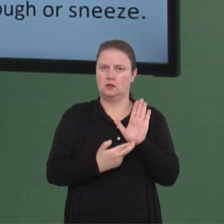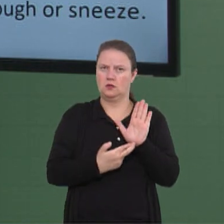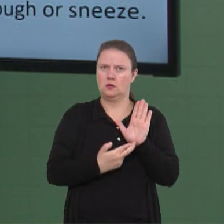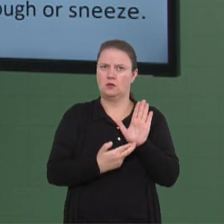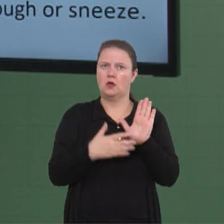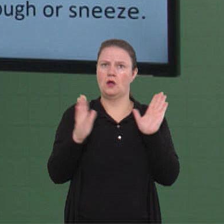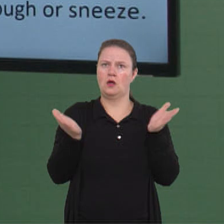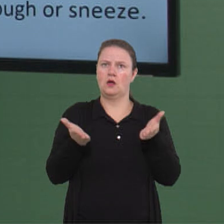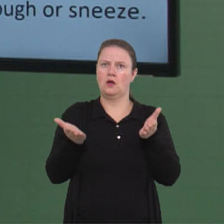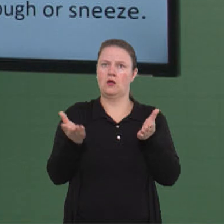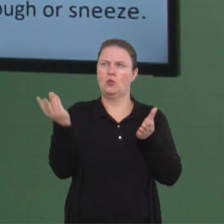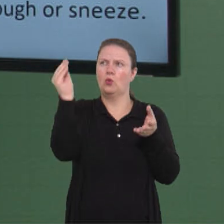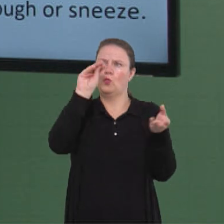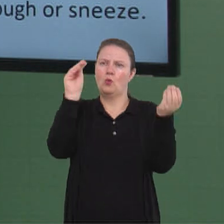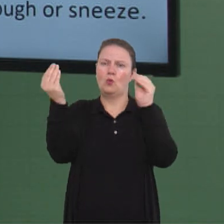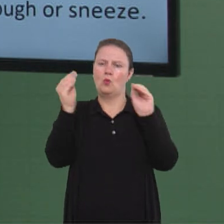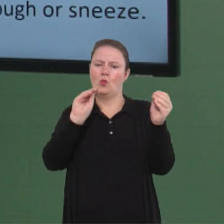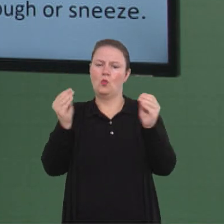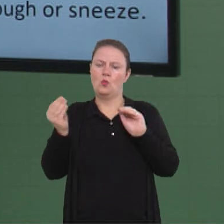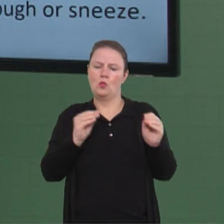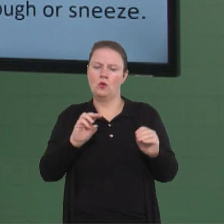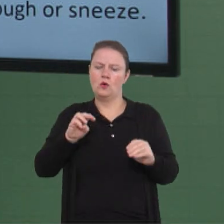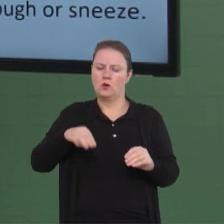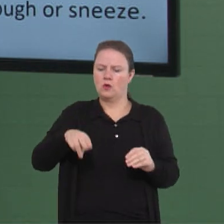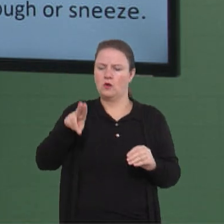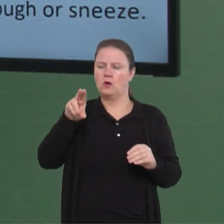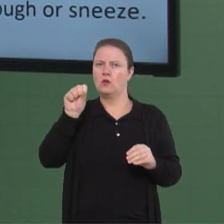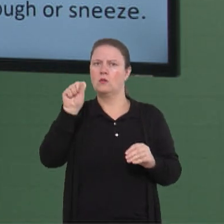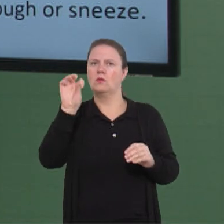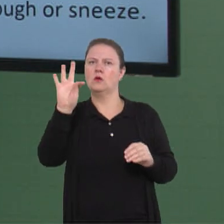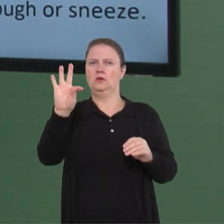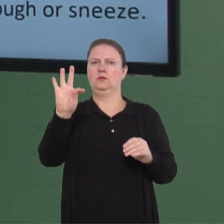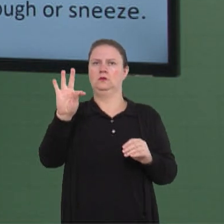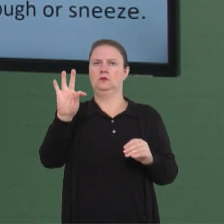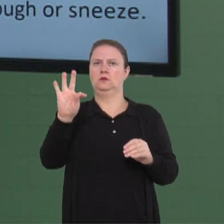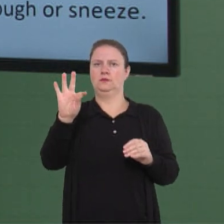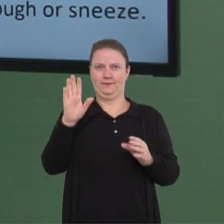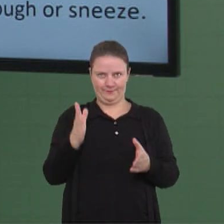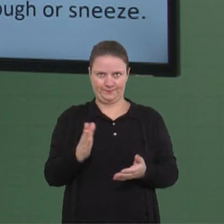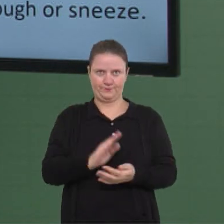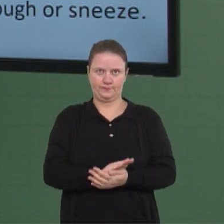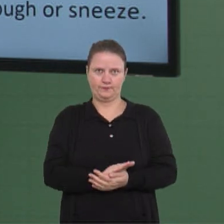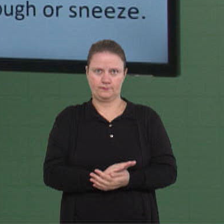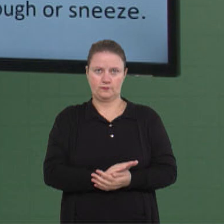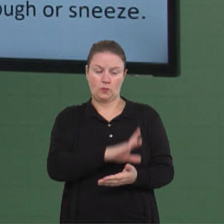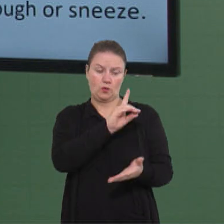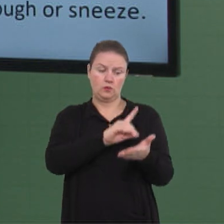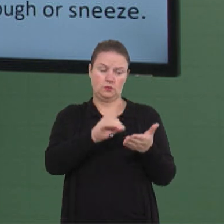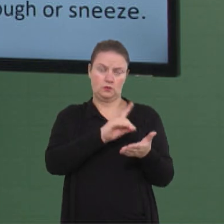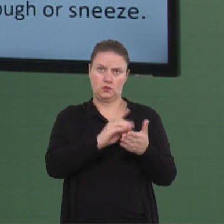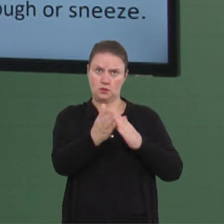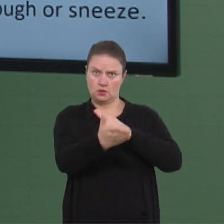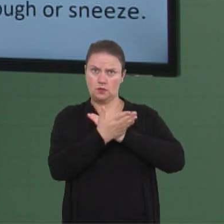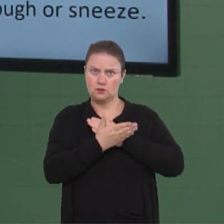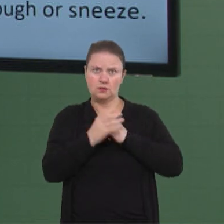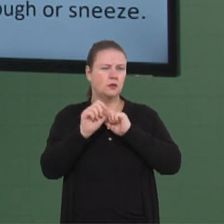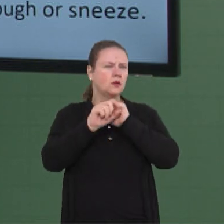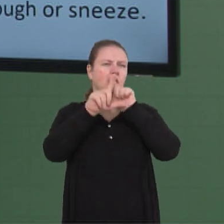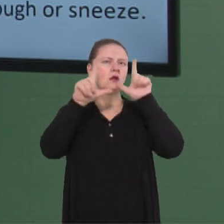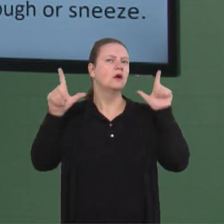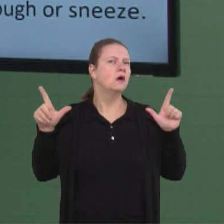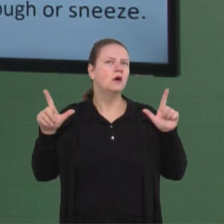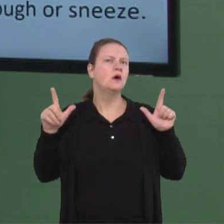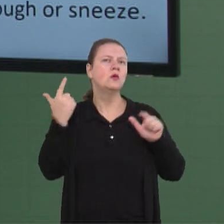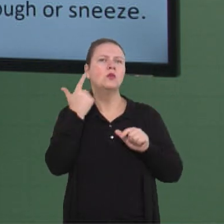preencham todas as lacunas com manchester ou mande de novo gente o dicionário ele ajuda para cada claro que sim mas você